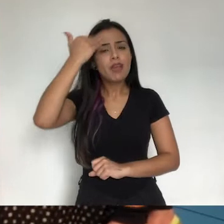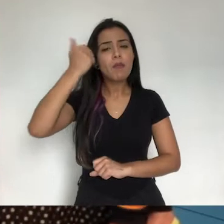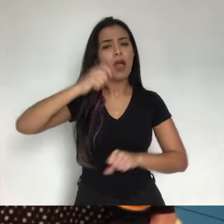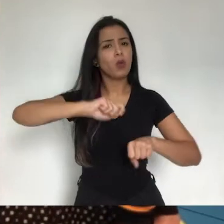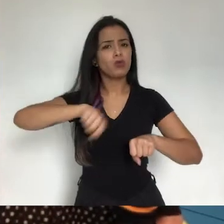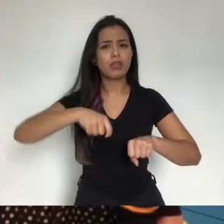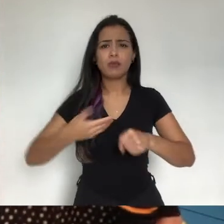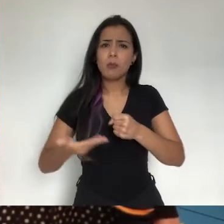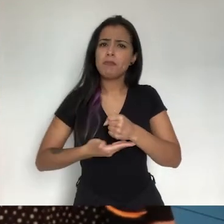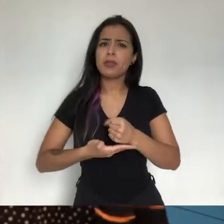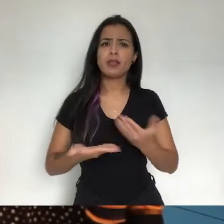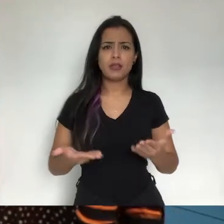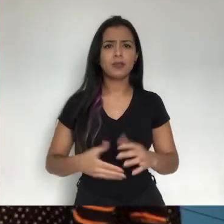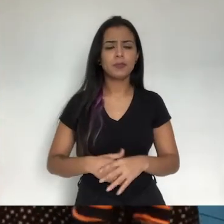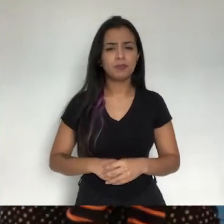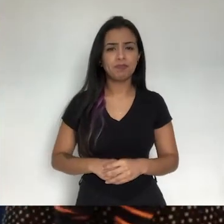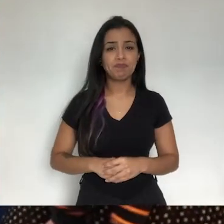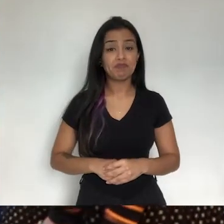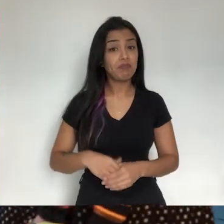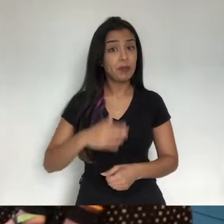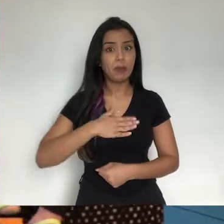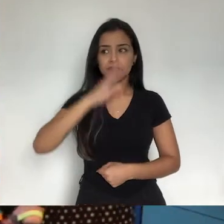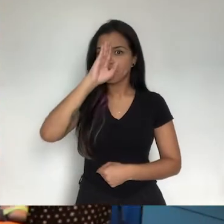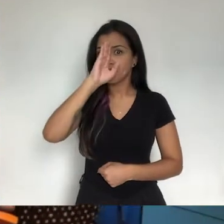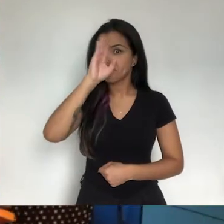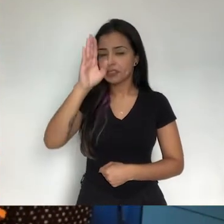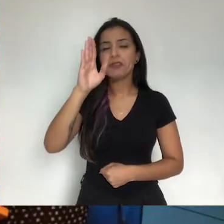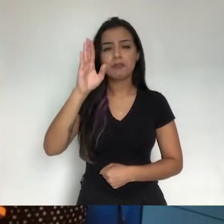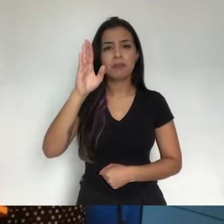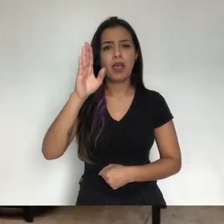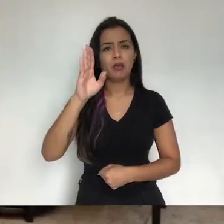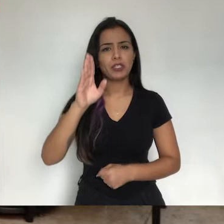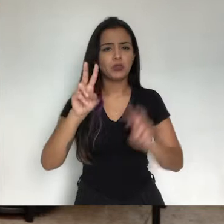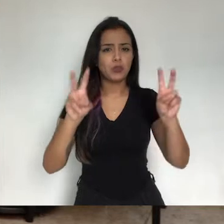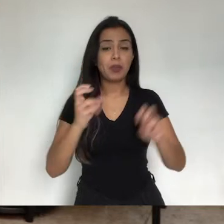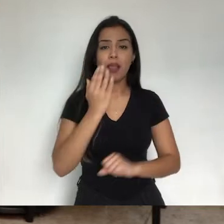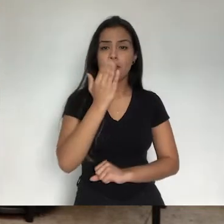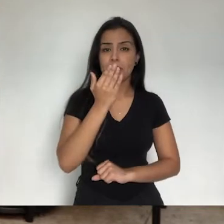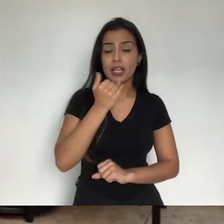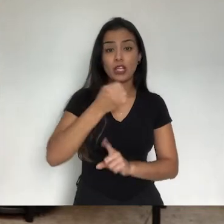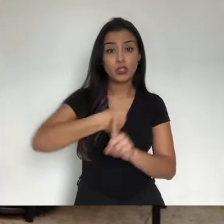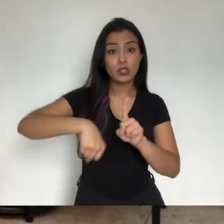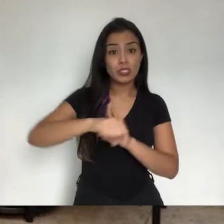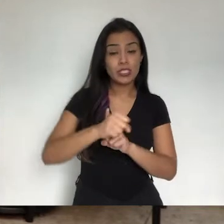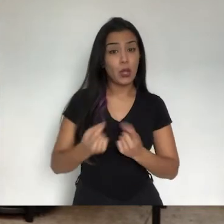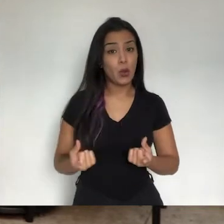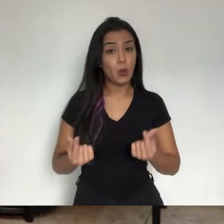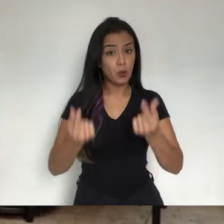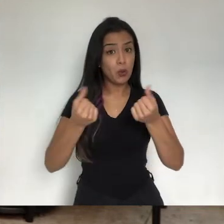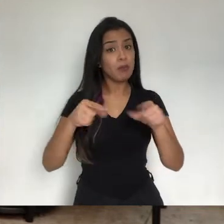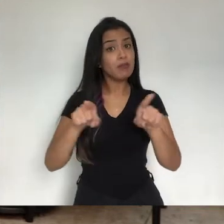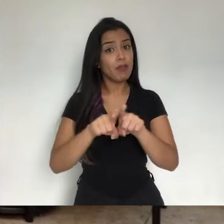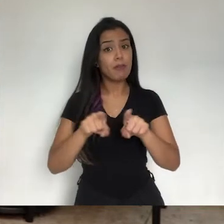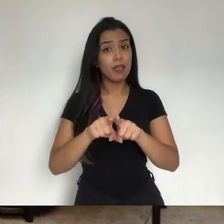tenho foco em fazer ele saber cozinhar, o mínimo. Essa sempre vai ser a premissa para mim de qualquer revolução alimentar, social